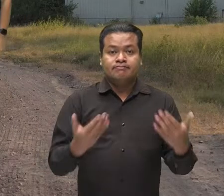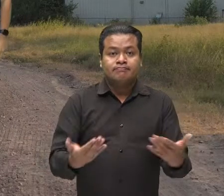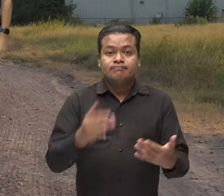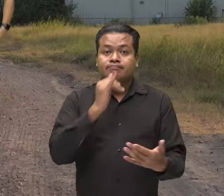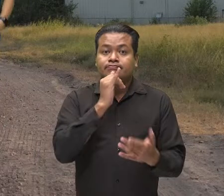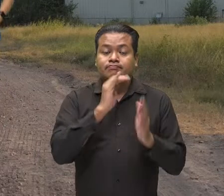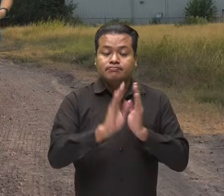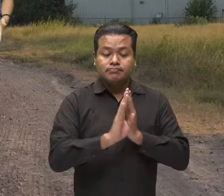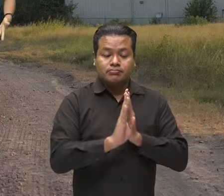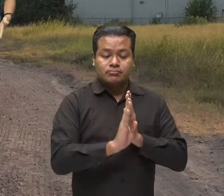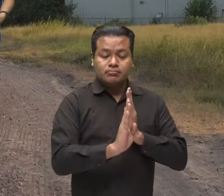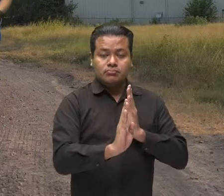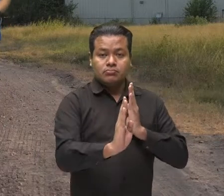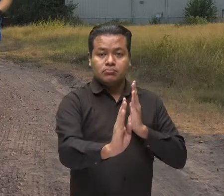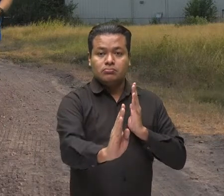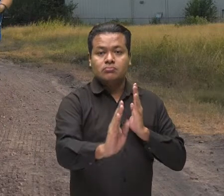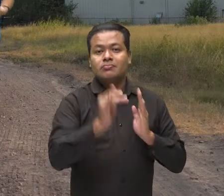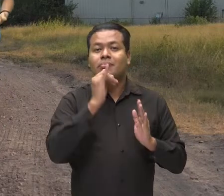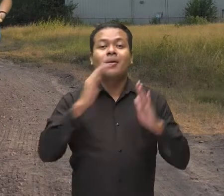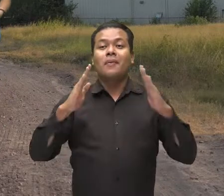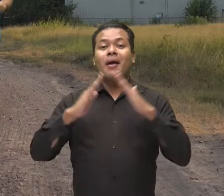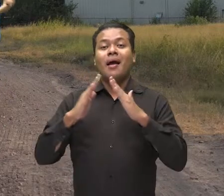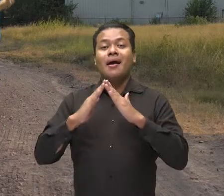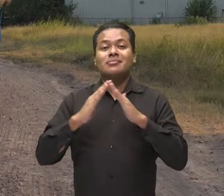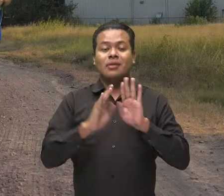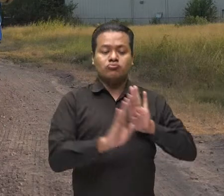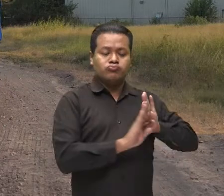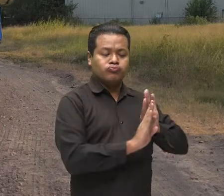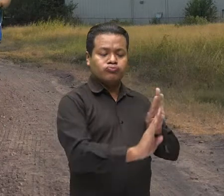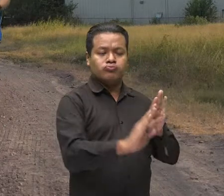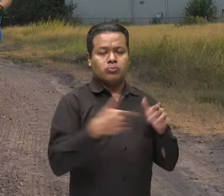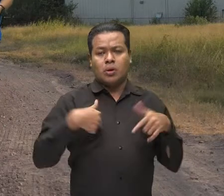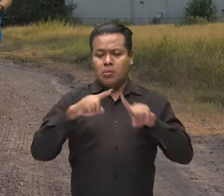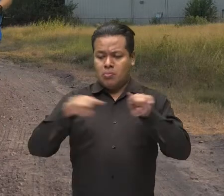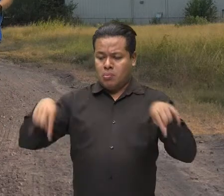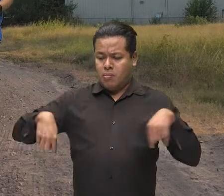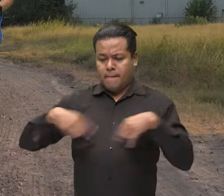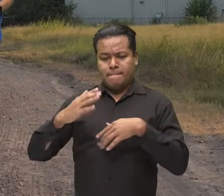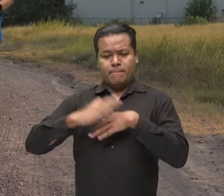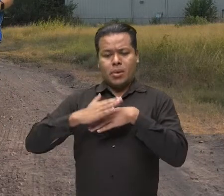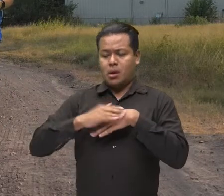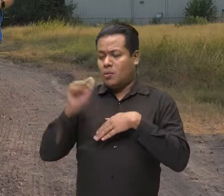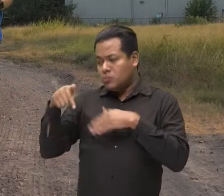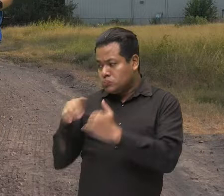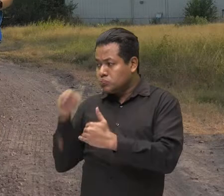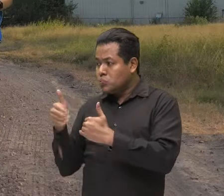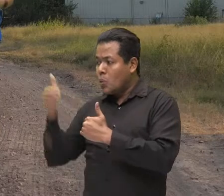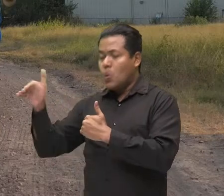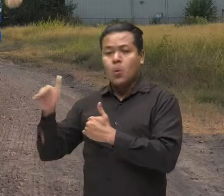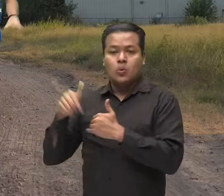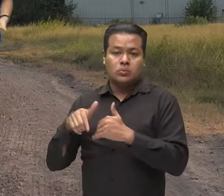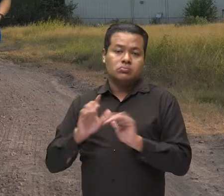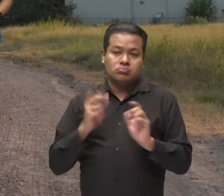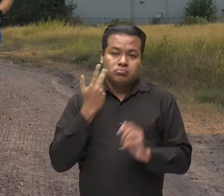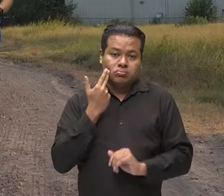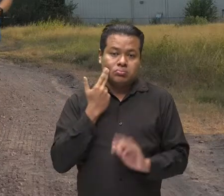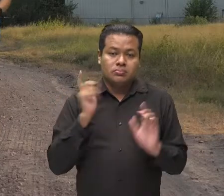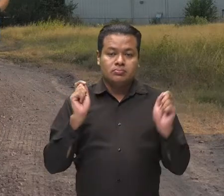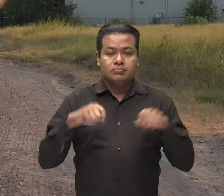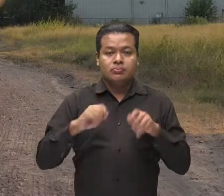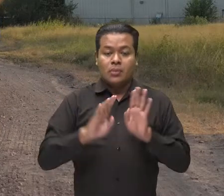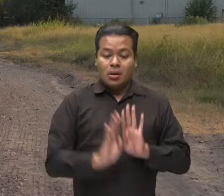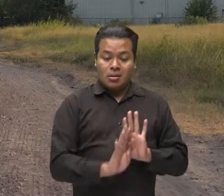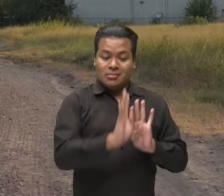Os muros entre as casas, por exemplo, são muito importantes para definir onde começa, onde termina, né, determinada propriedade. As